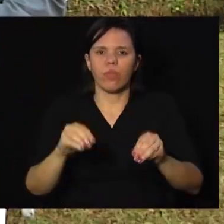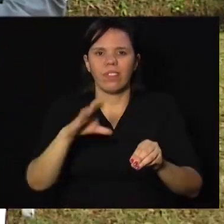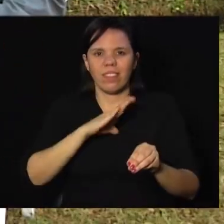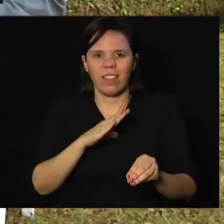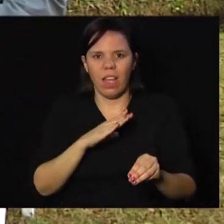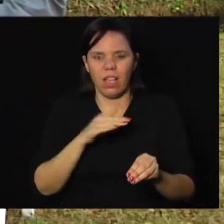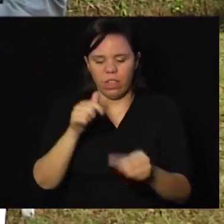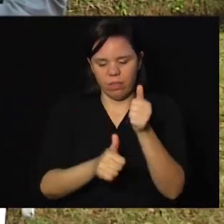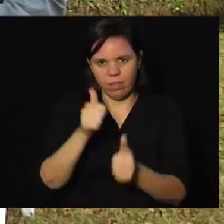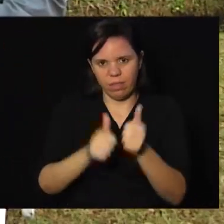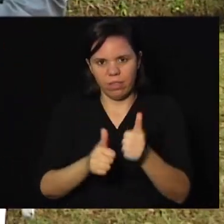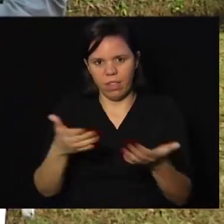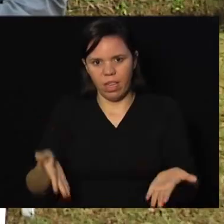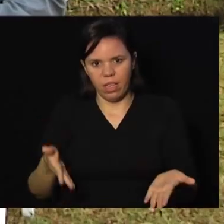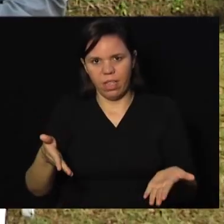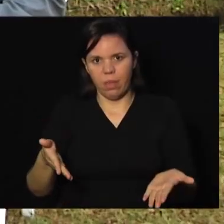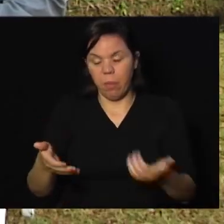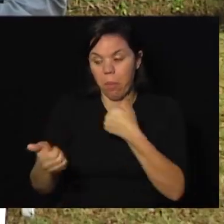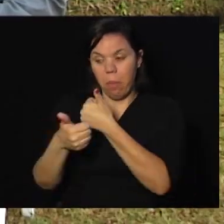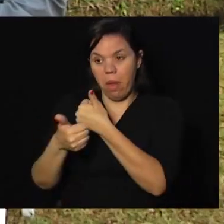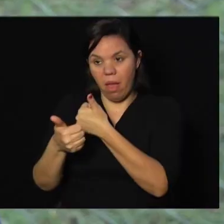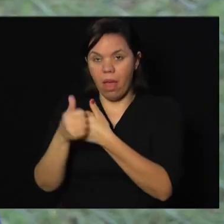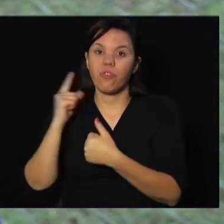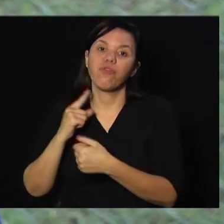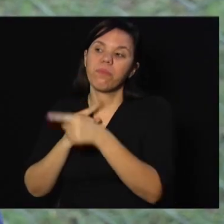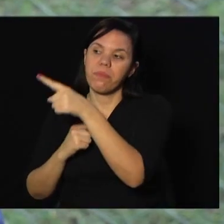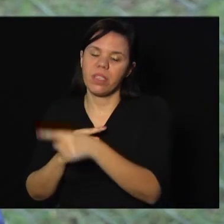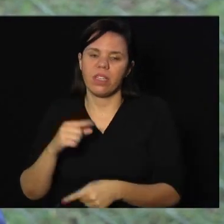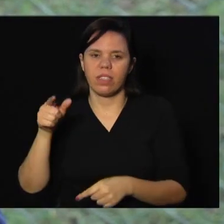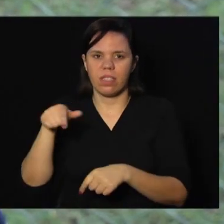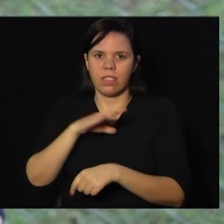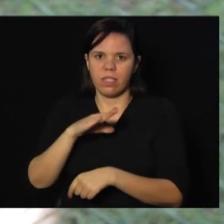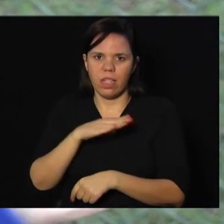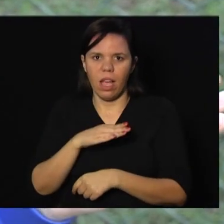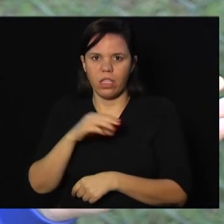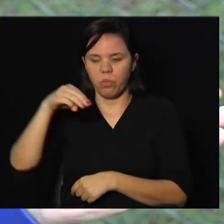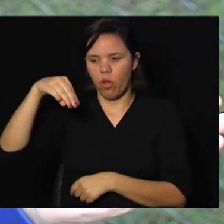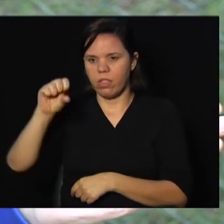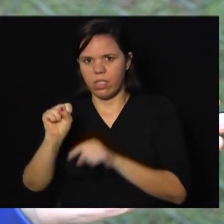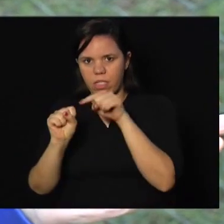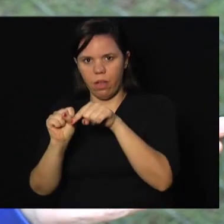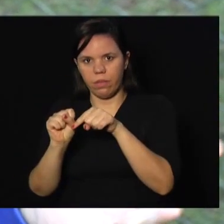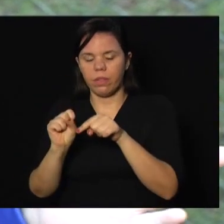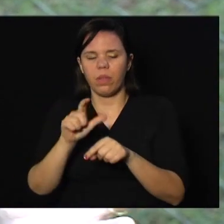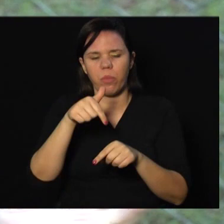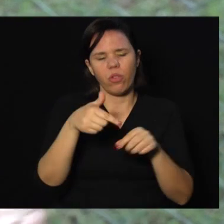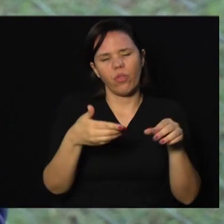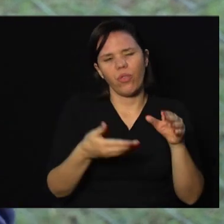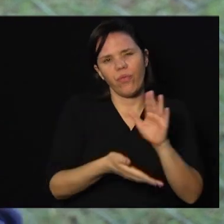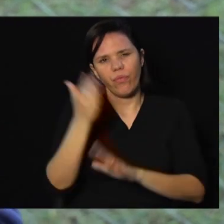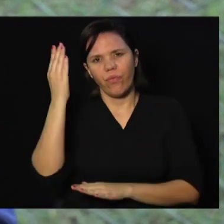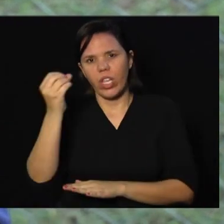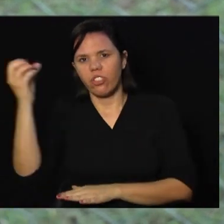como você disse, eu sou de Monte Sião, aqui no sul de Minas, né? Por Belo Horizonte estar a